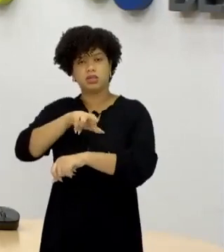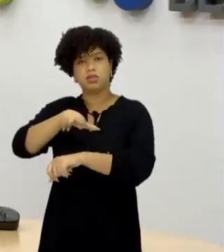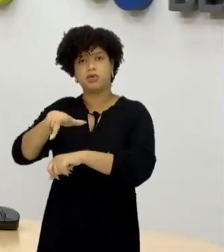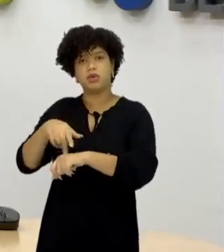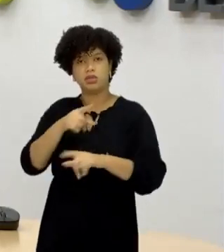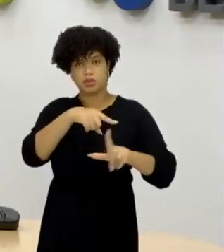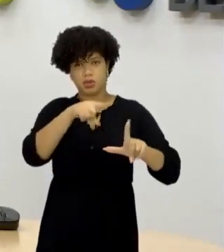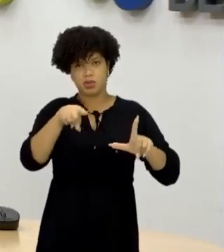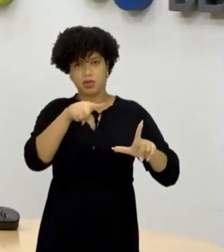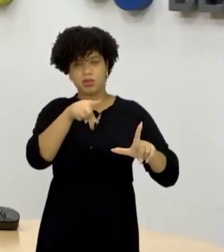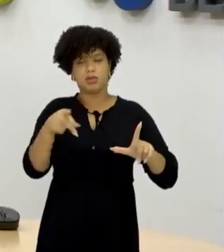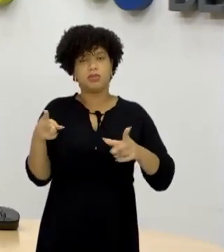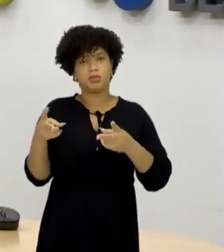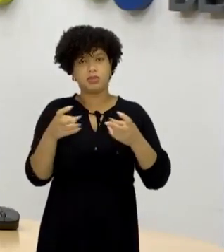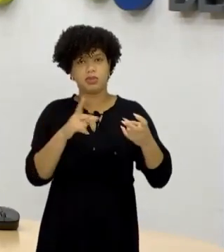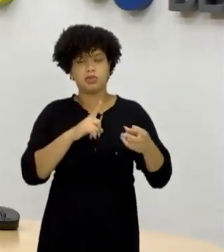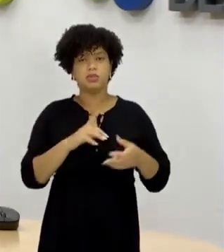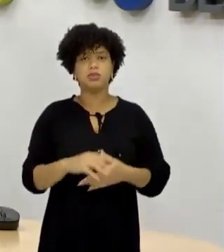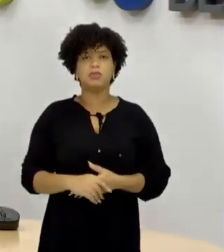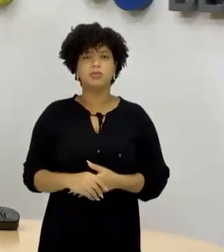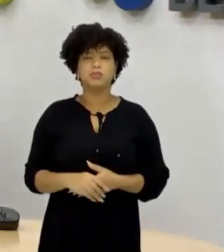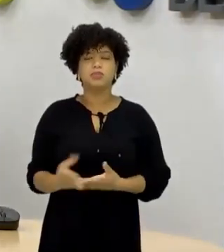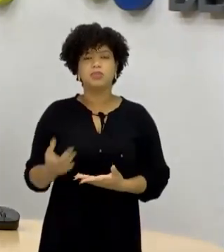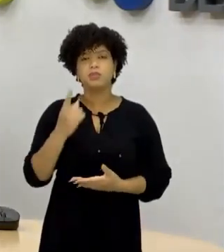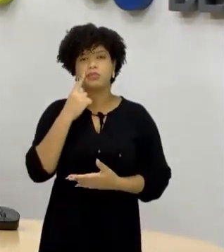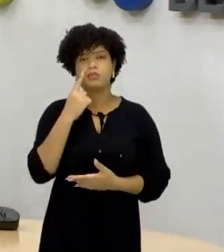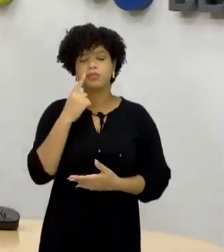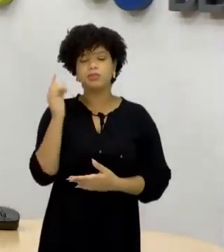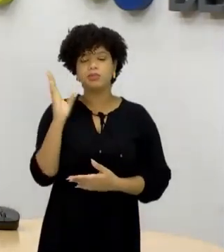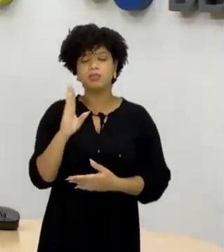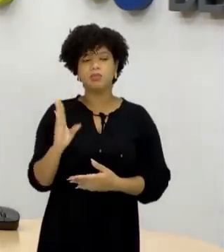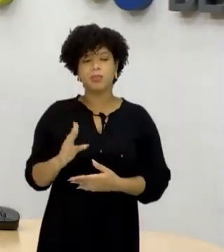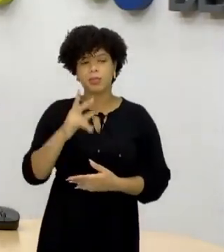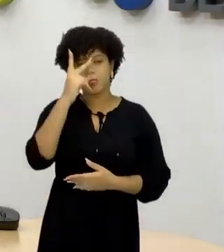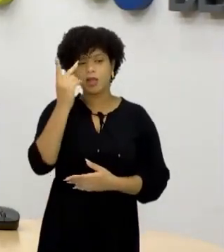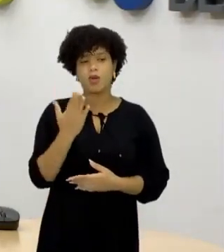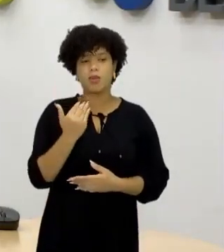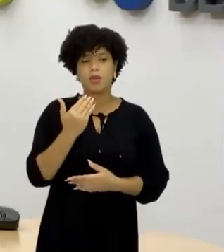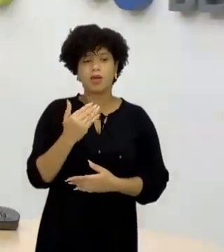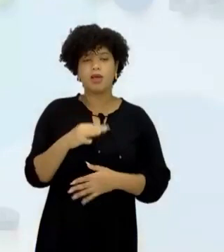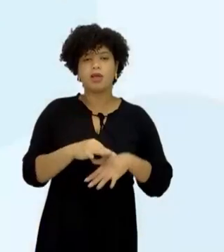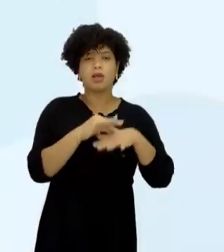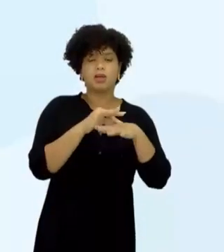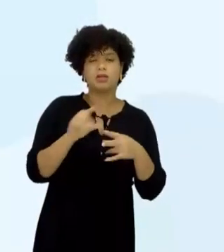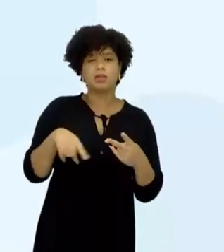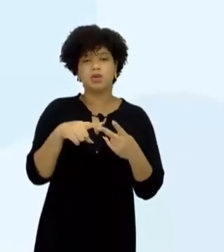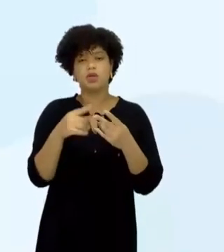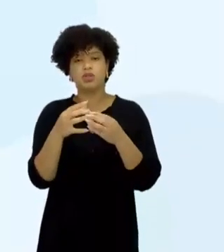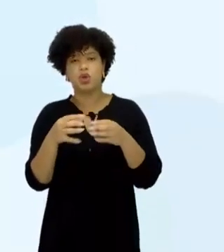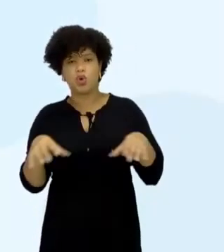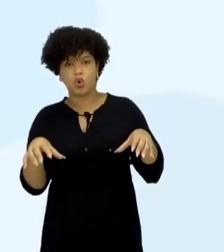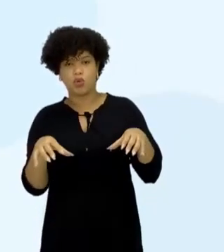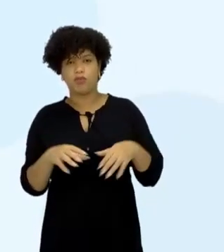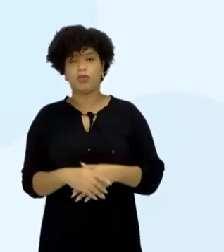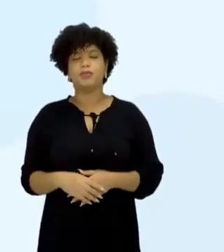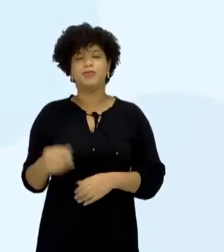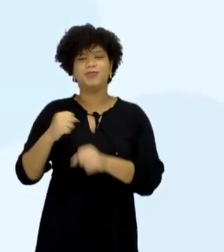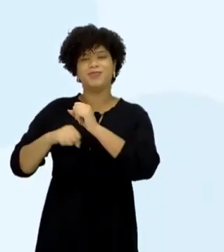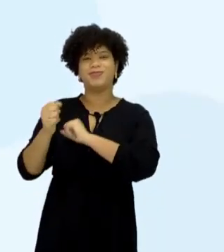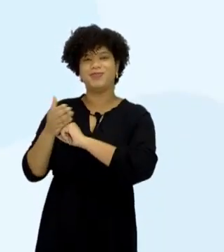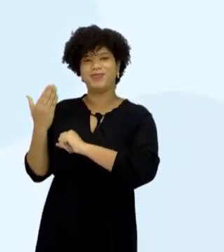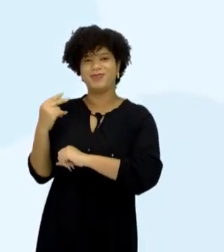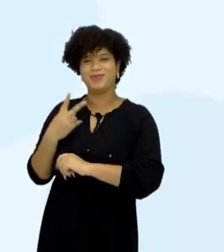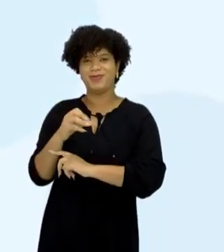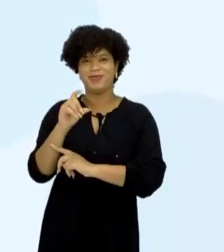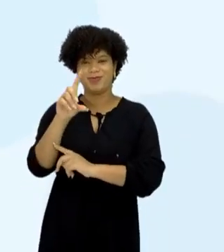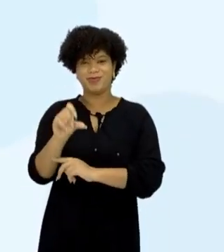vocês puderam reparar. Agora vamos ver lá o consumo brasileiro de carne e ovos per capita, isso em 2019. Então tá